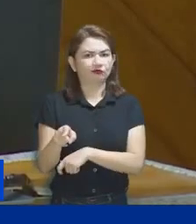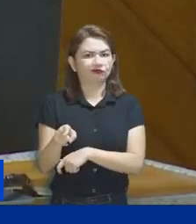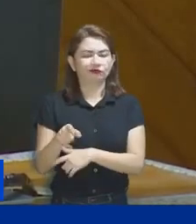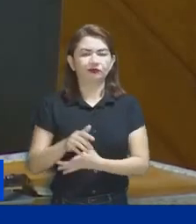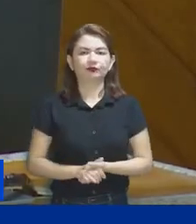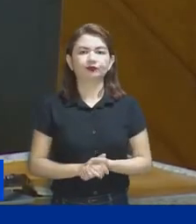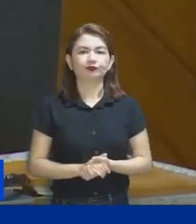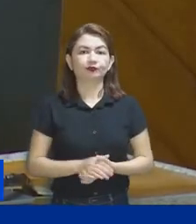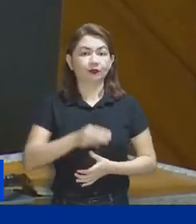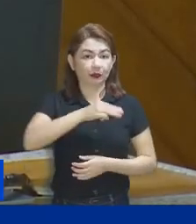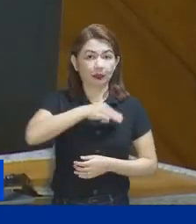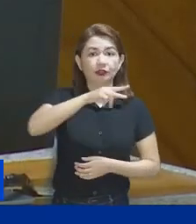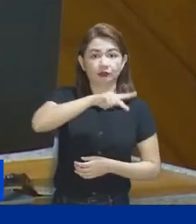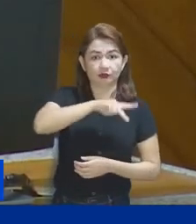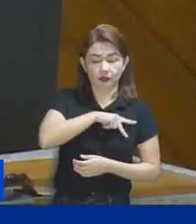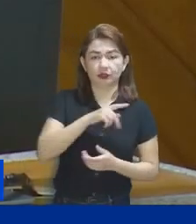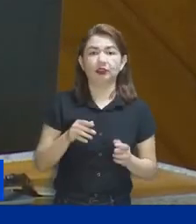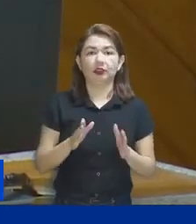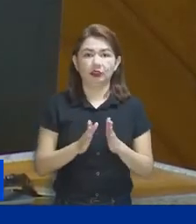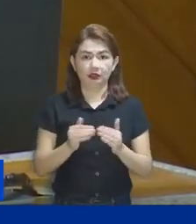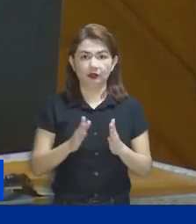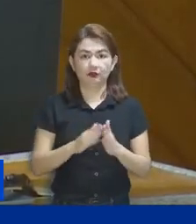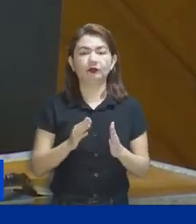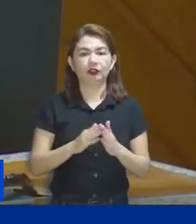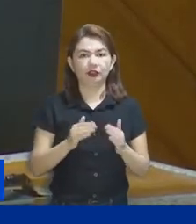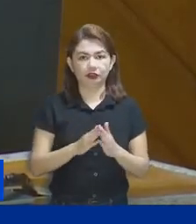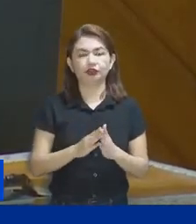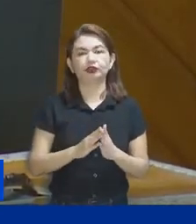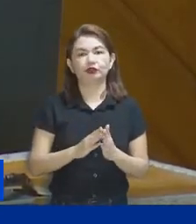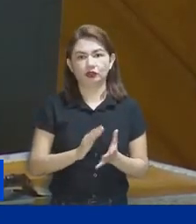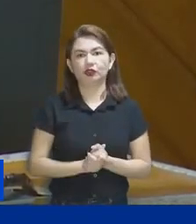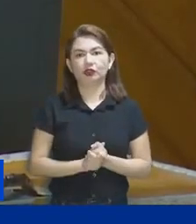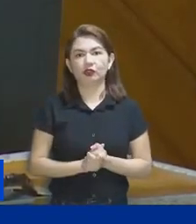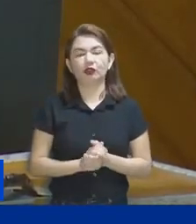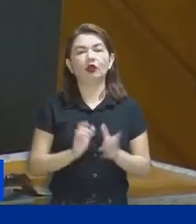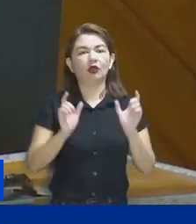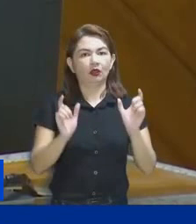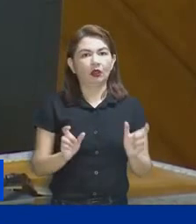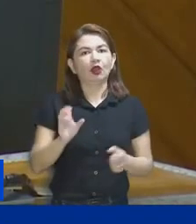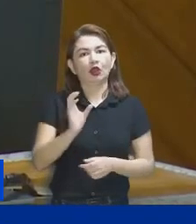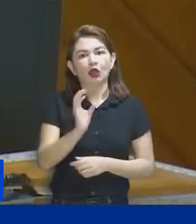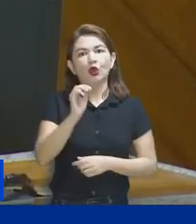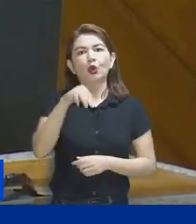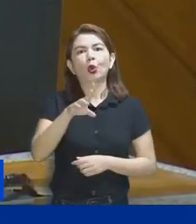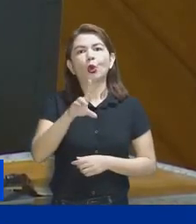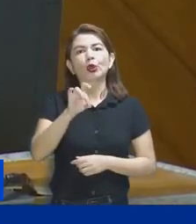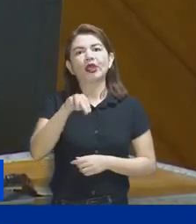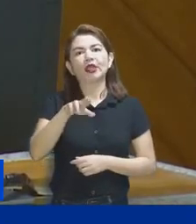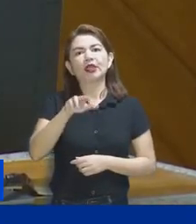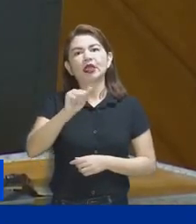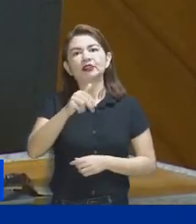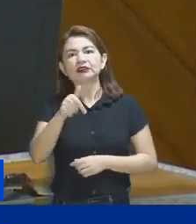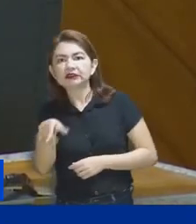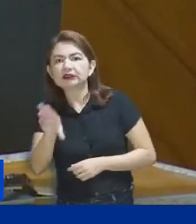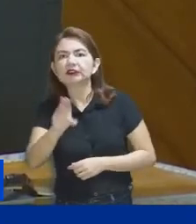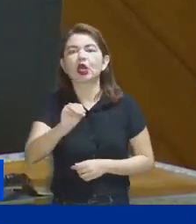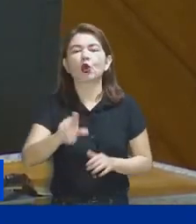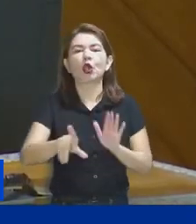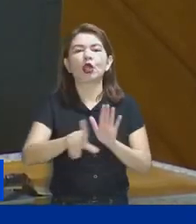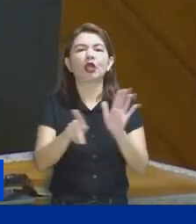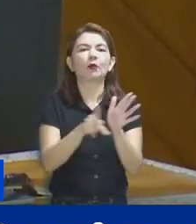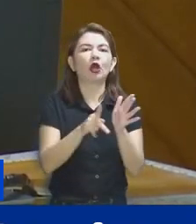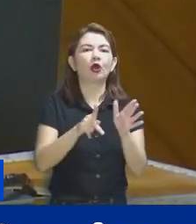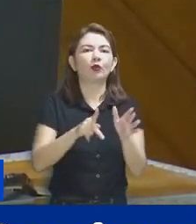por sua vez, ratificou o pedido de condenação dos representados nas sanções do artigo 41A das Leis das